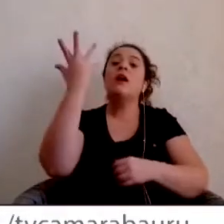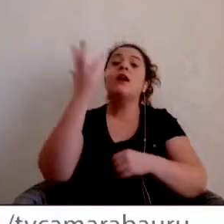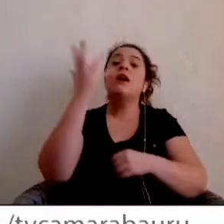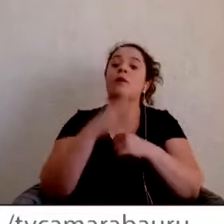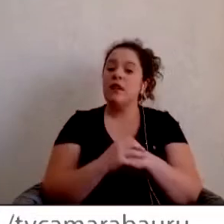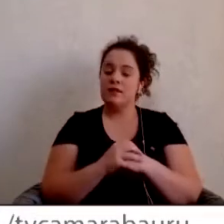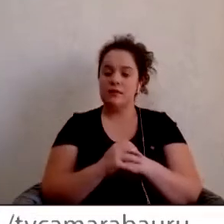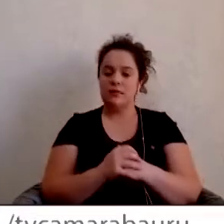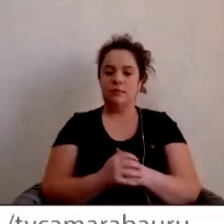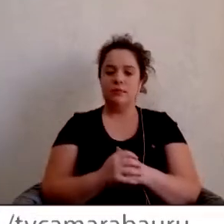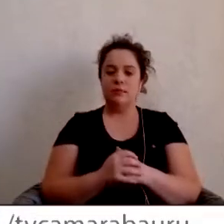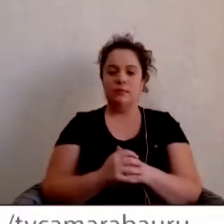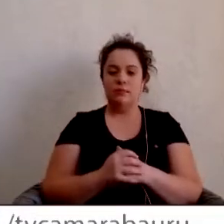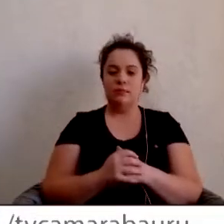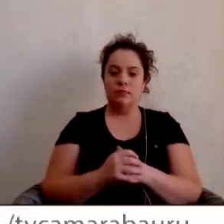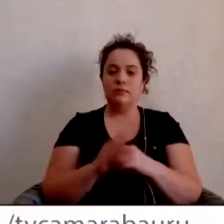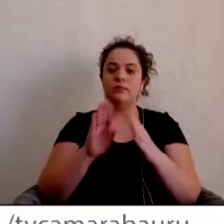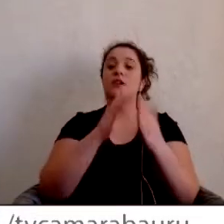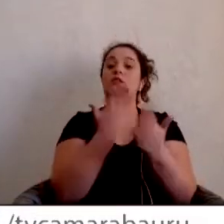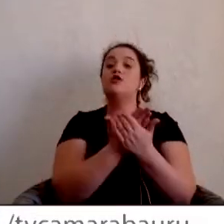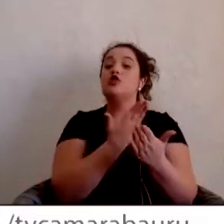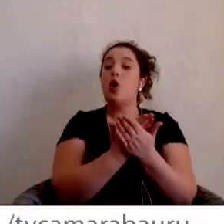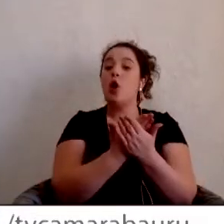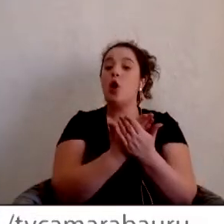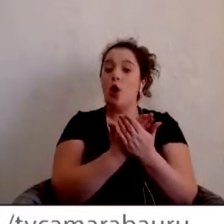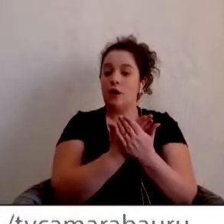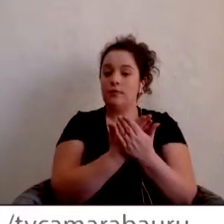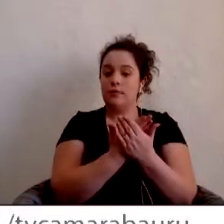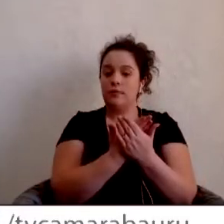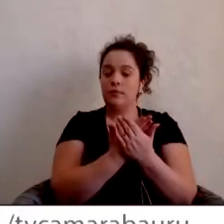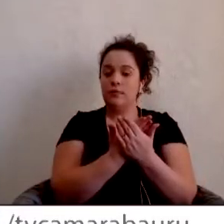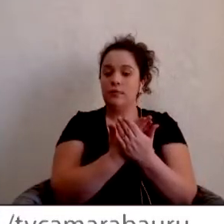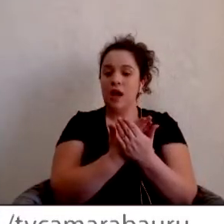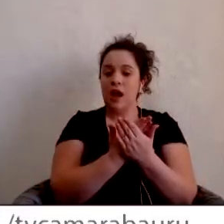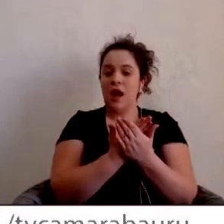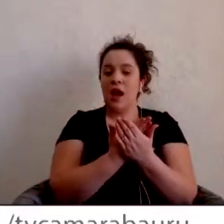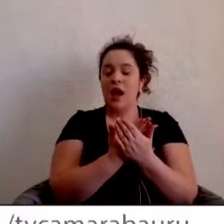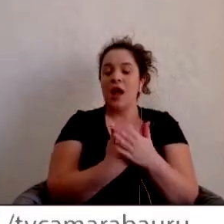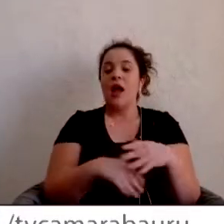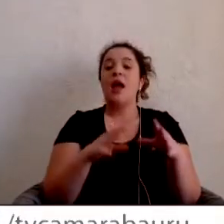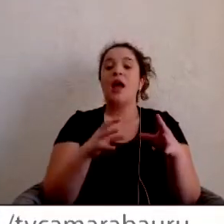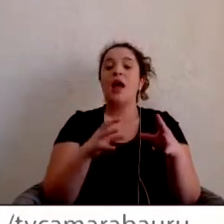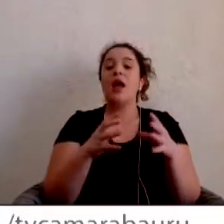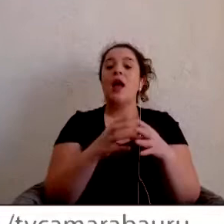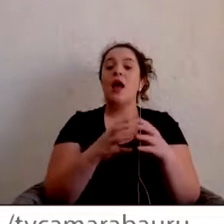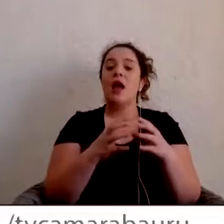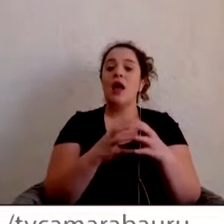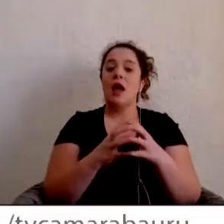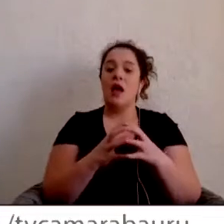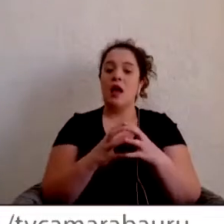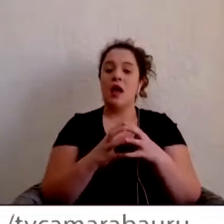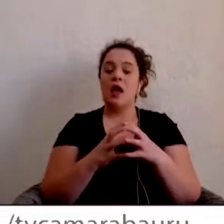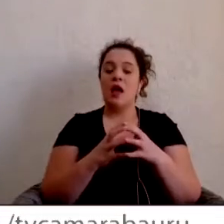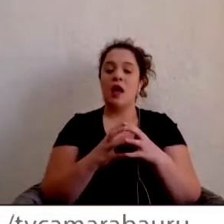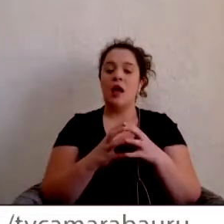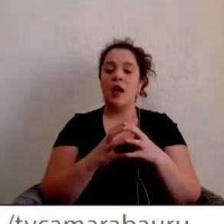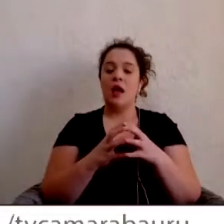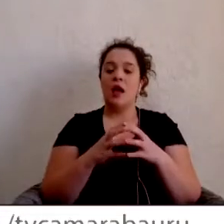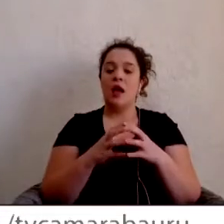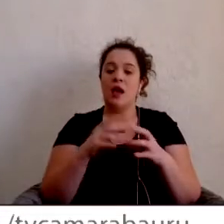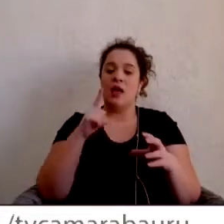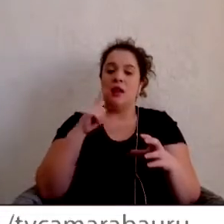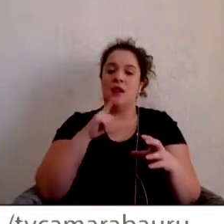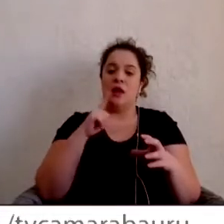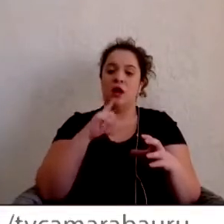escola, ela não é só uma instituição que tem toda a sua função educacional